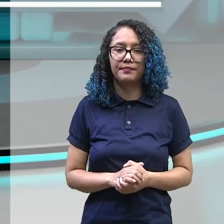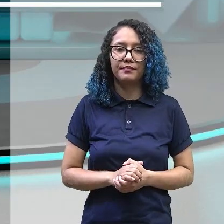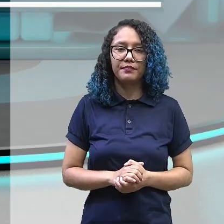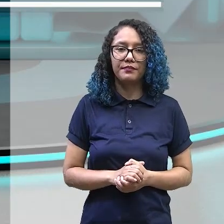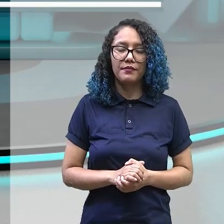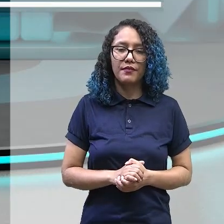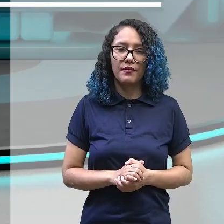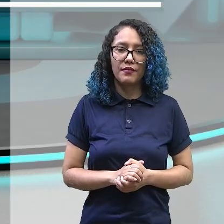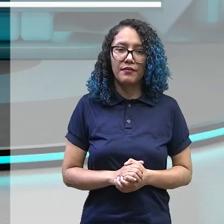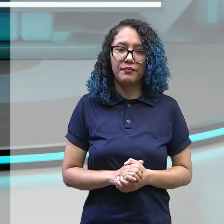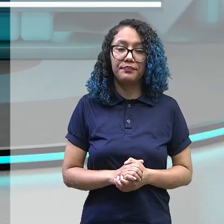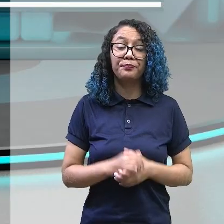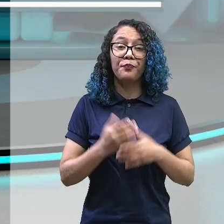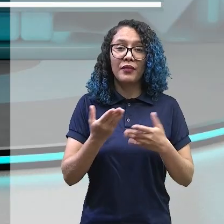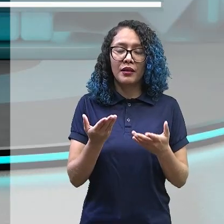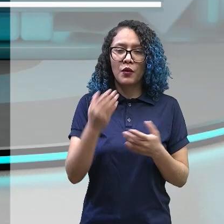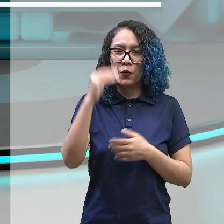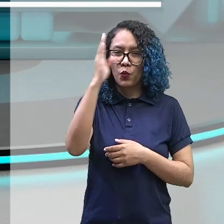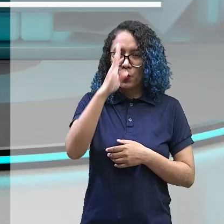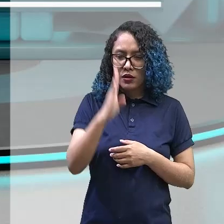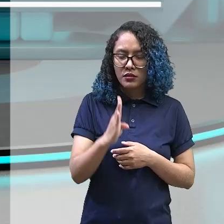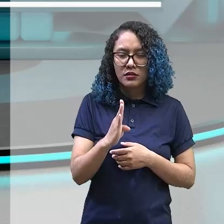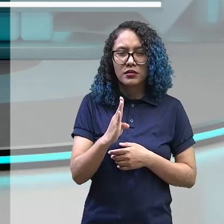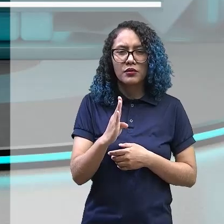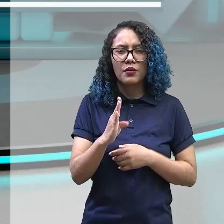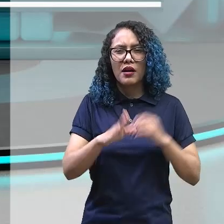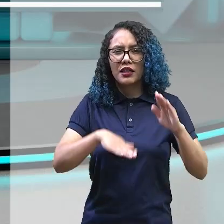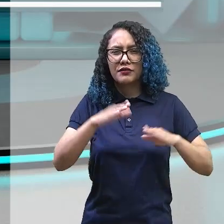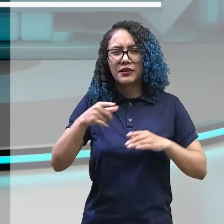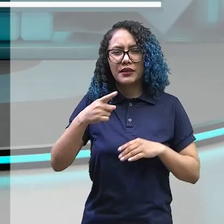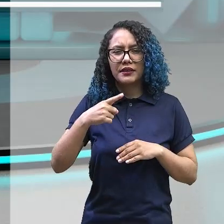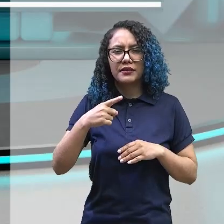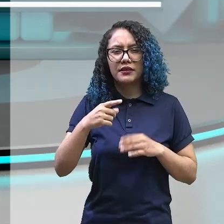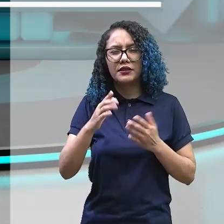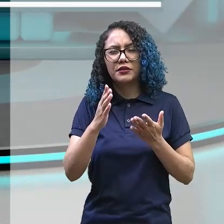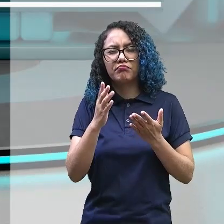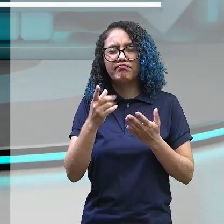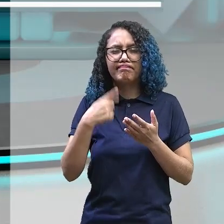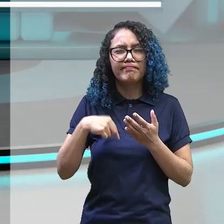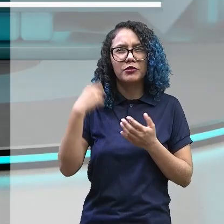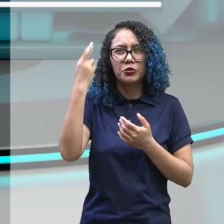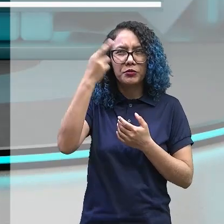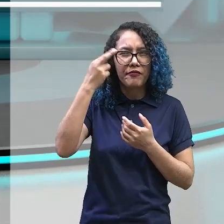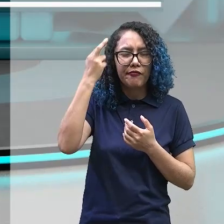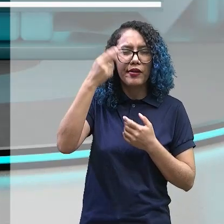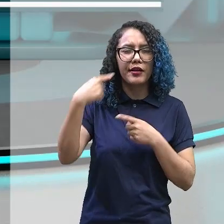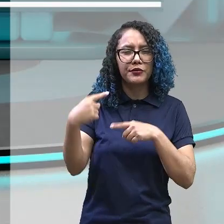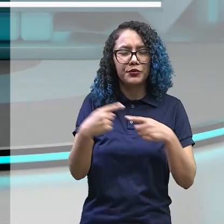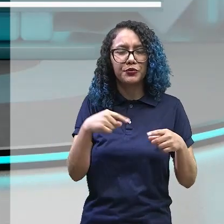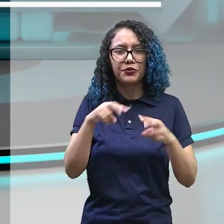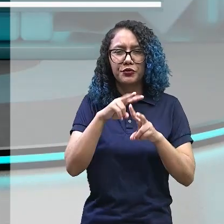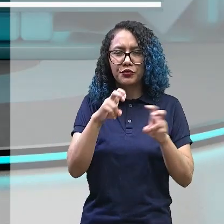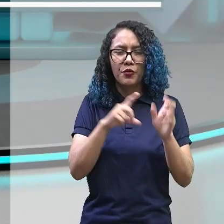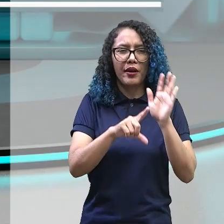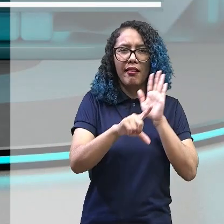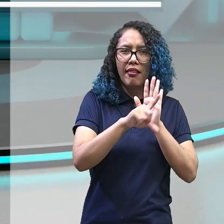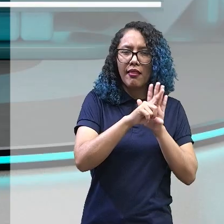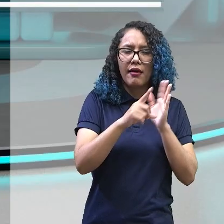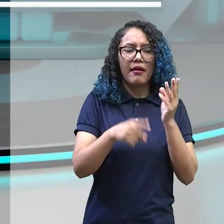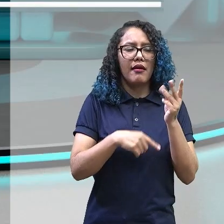Então, no Brasil, né, às vezes a gente fica fazendo algumas reflexões a respeito das leis, dos decretos,